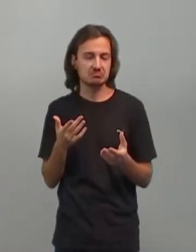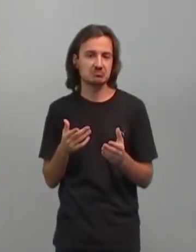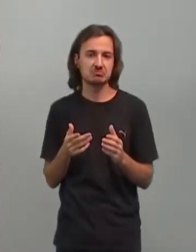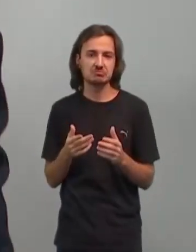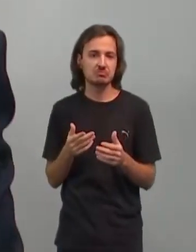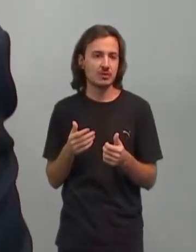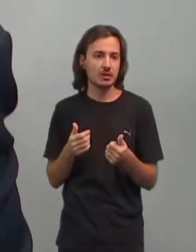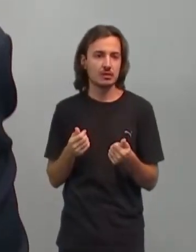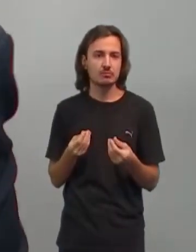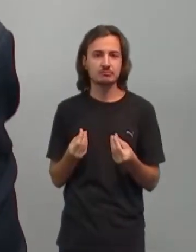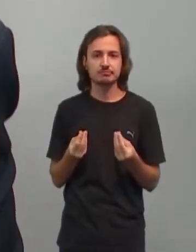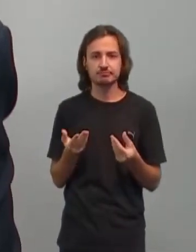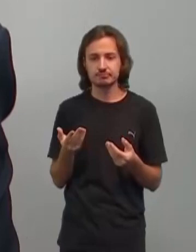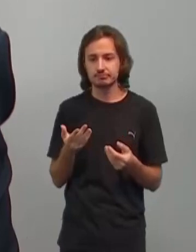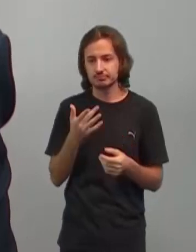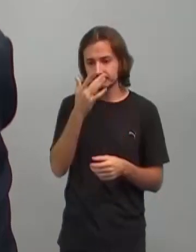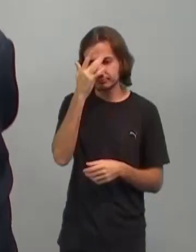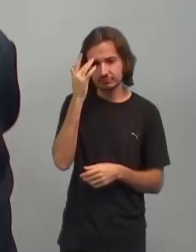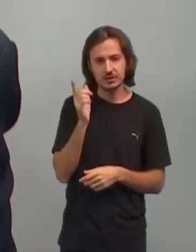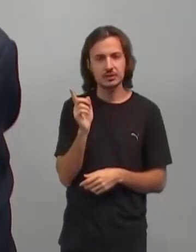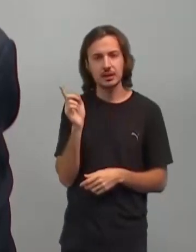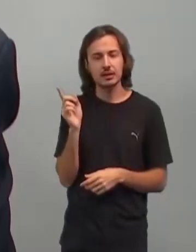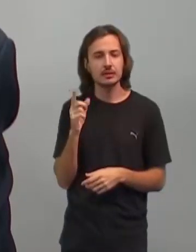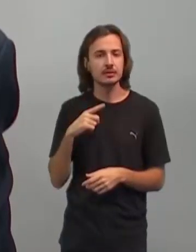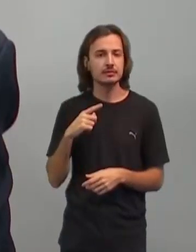pela assessoria